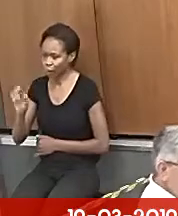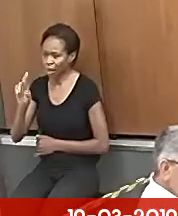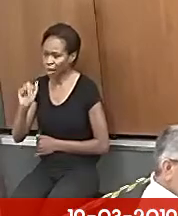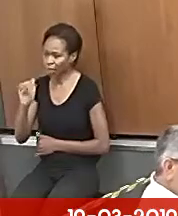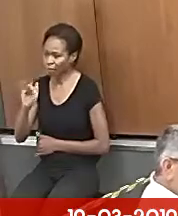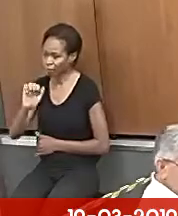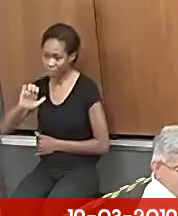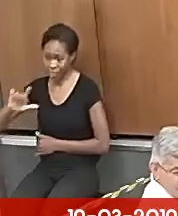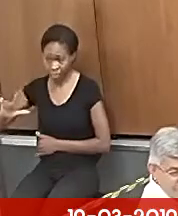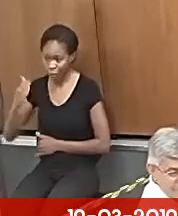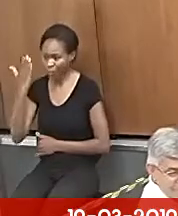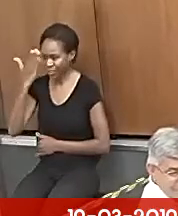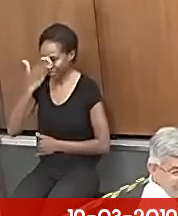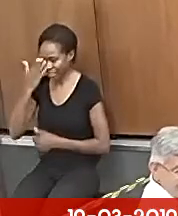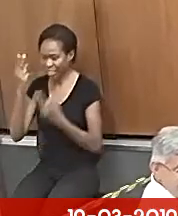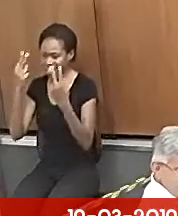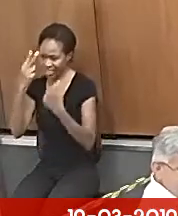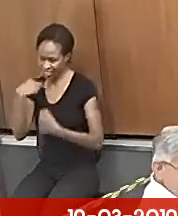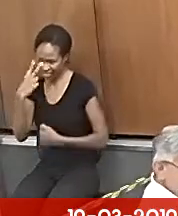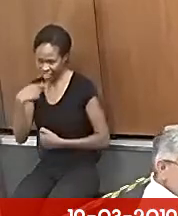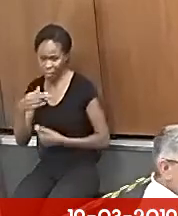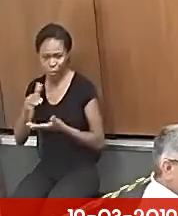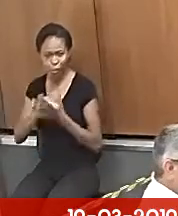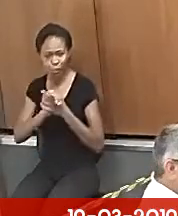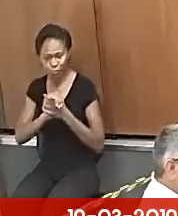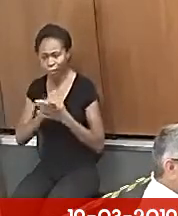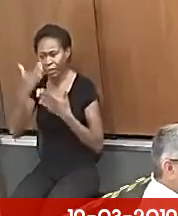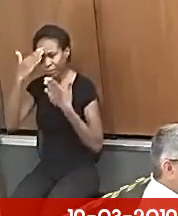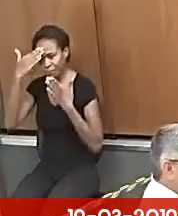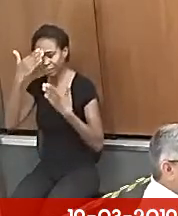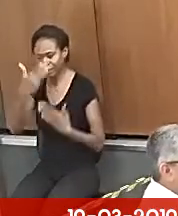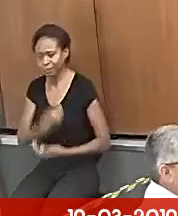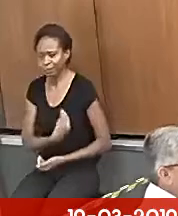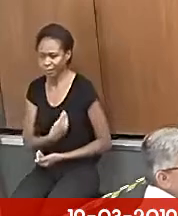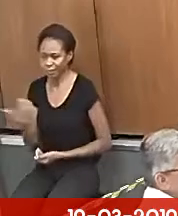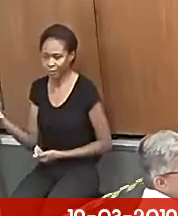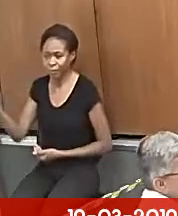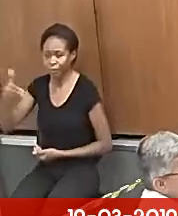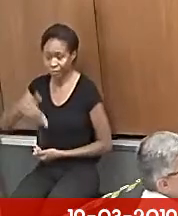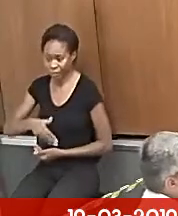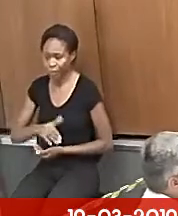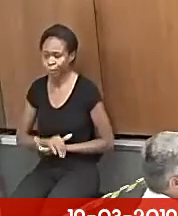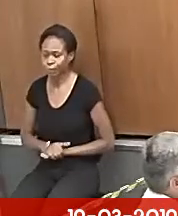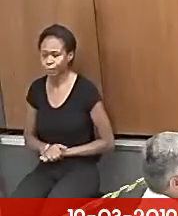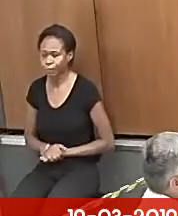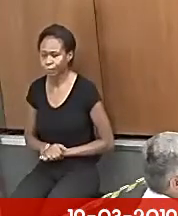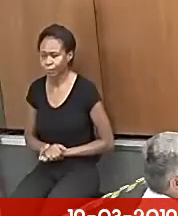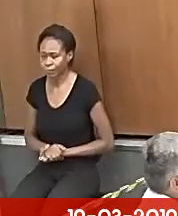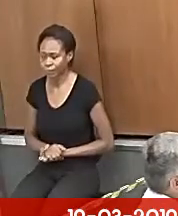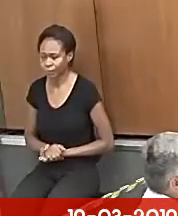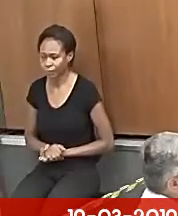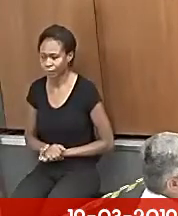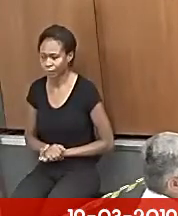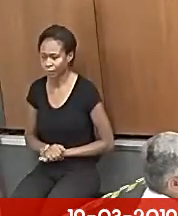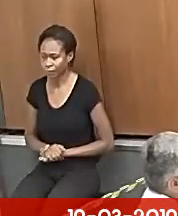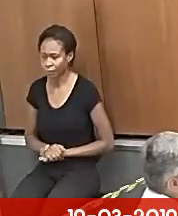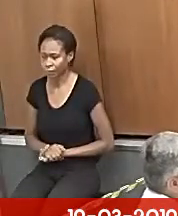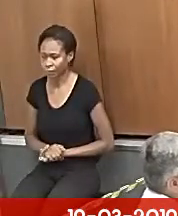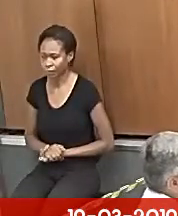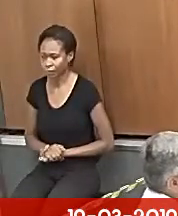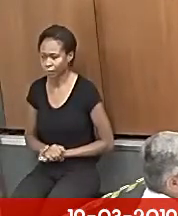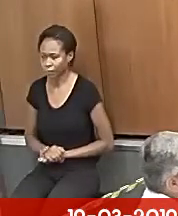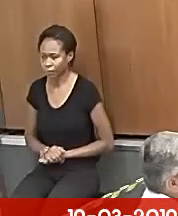juliane obrigado violento pela presença acho que ele pode bater palmas no final né pra